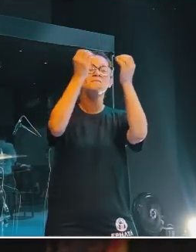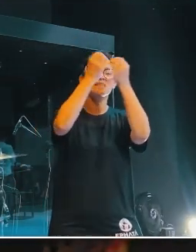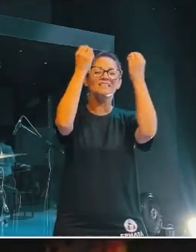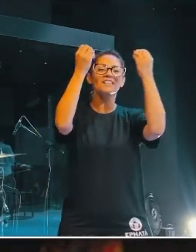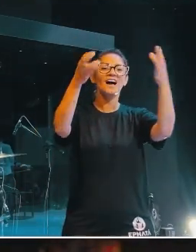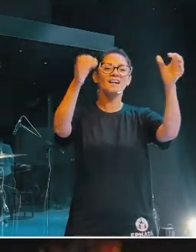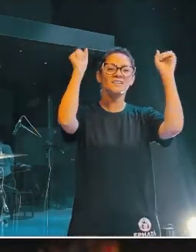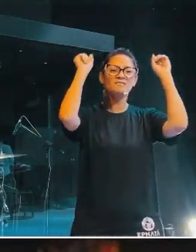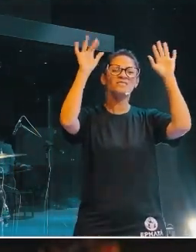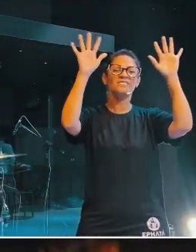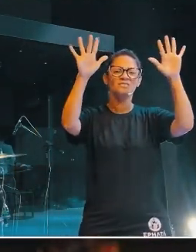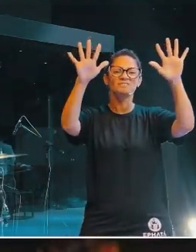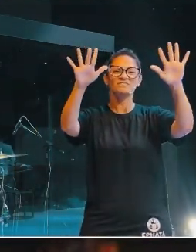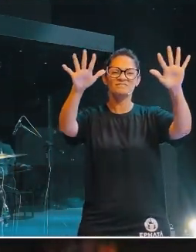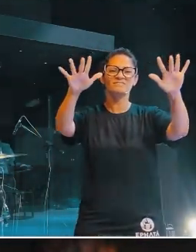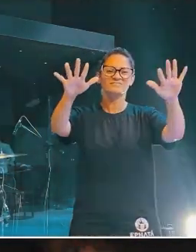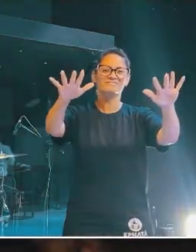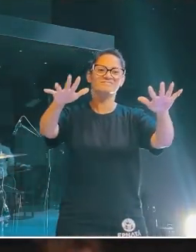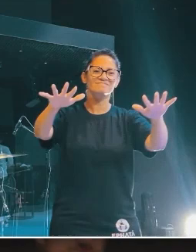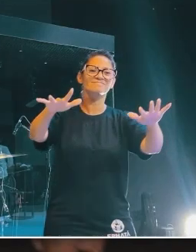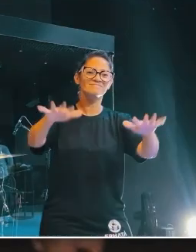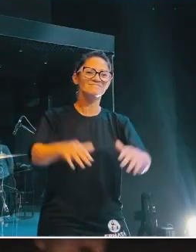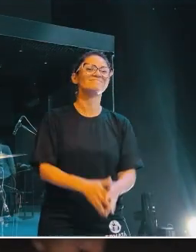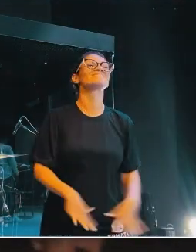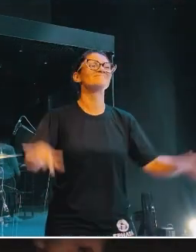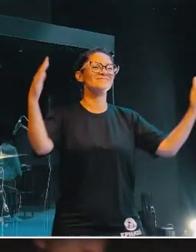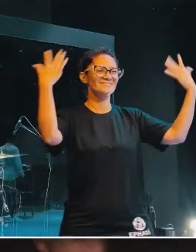tua direção.